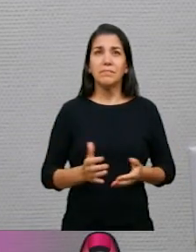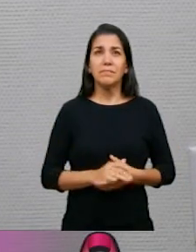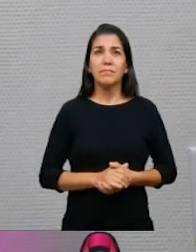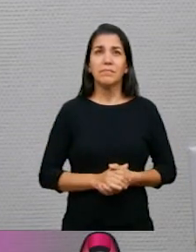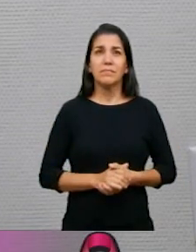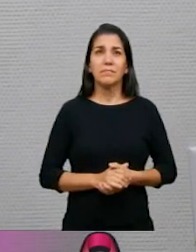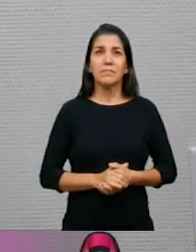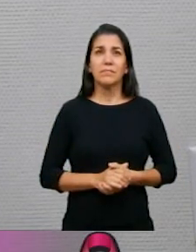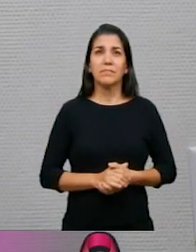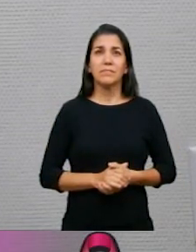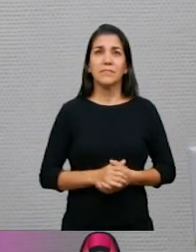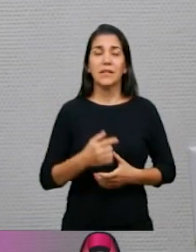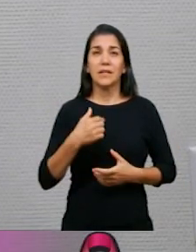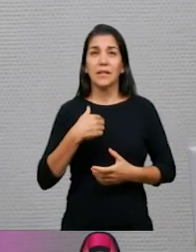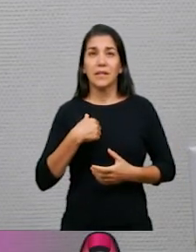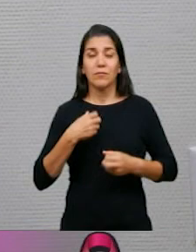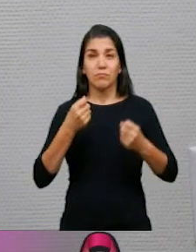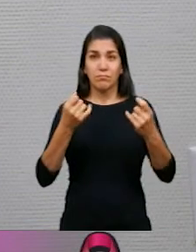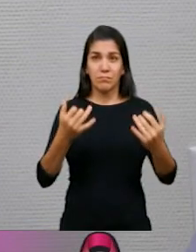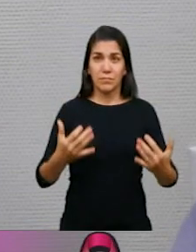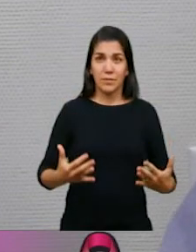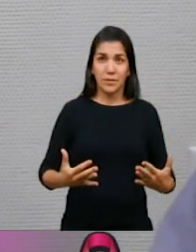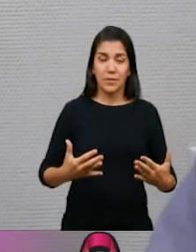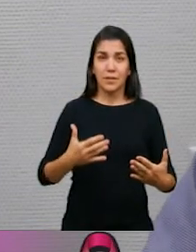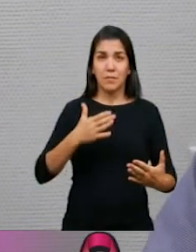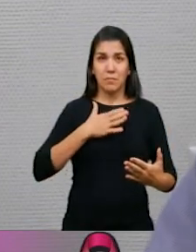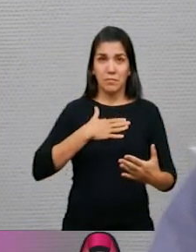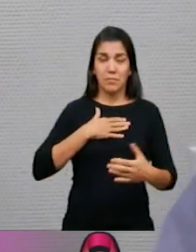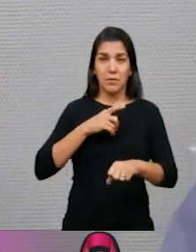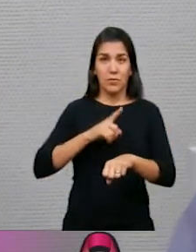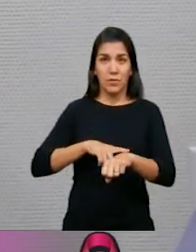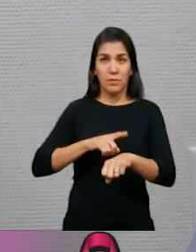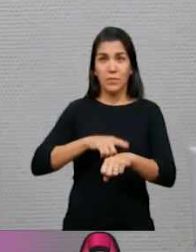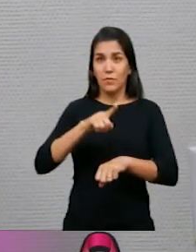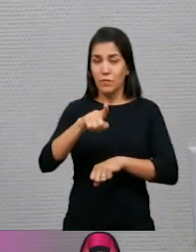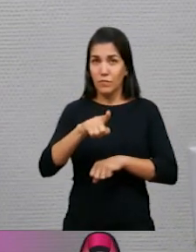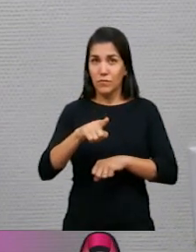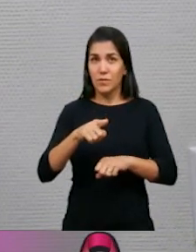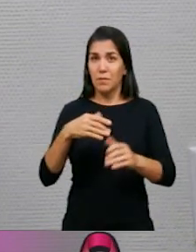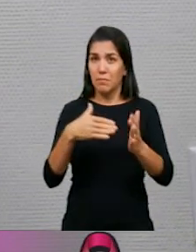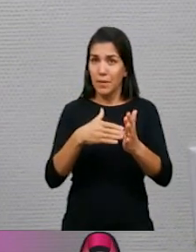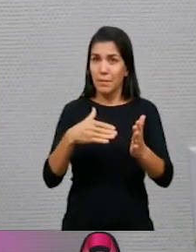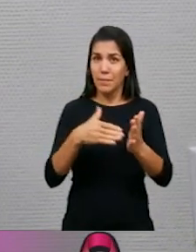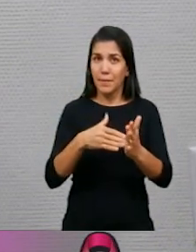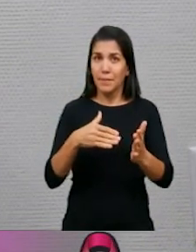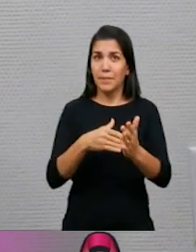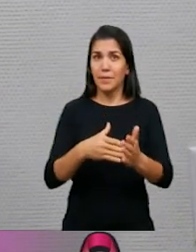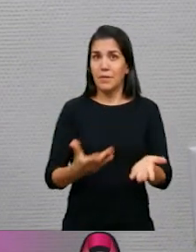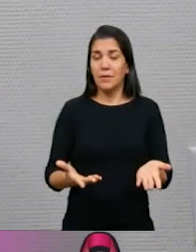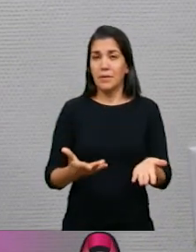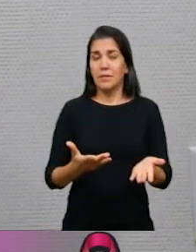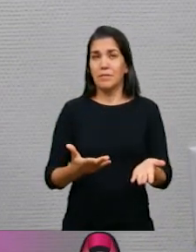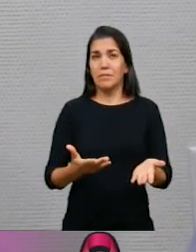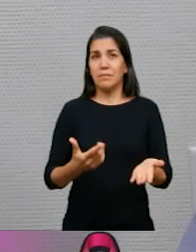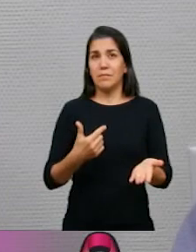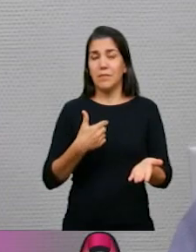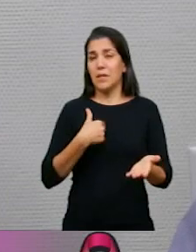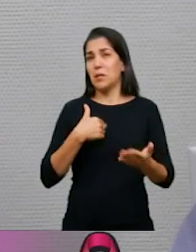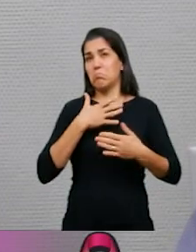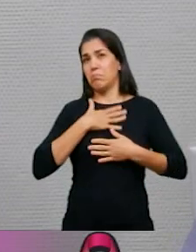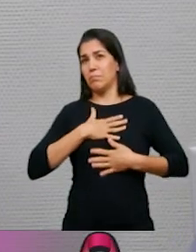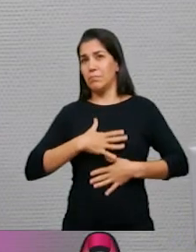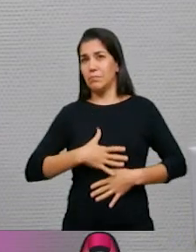projeto. Eu estou falando tá aqui, coisa. Eu estou falando no meu tempo, o senhor está me interrompendo. Entendeu? Fique à vontade, você. É, eu tenho que ficar à vontade mesmo, eu estou tranquilo.